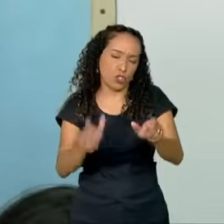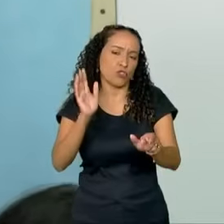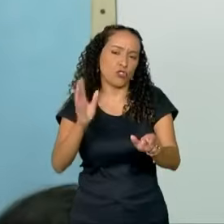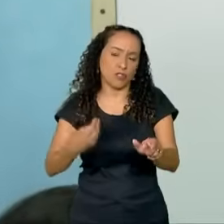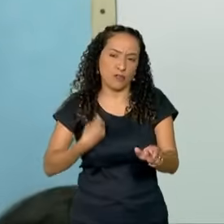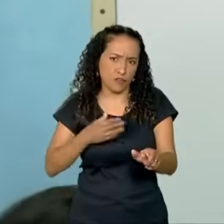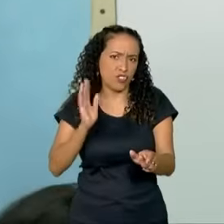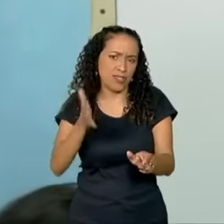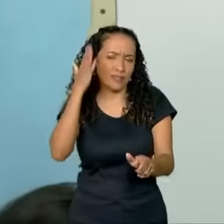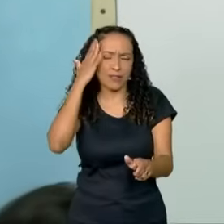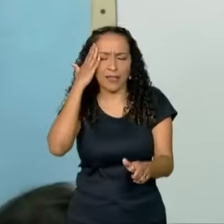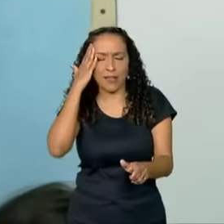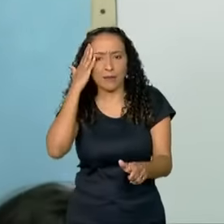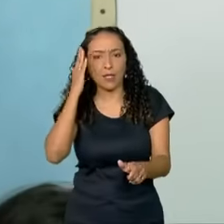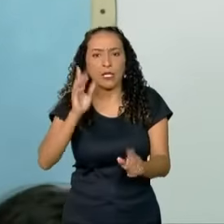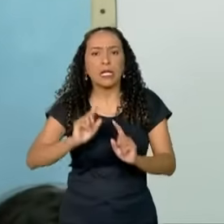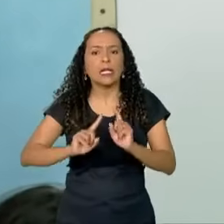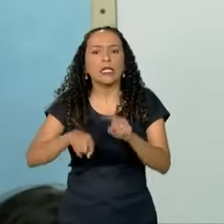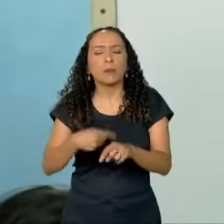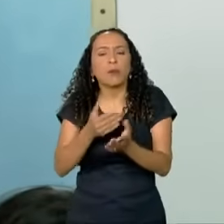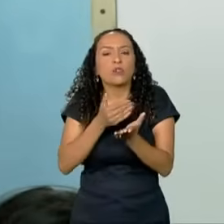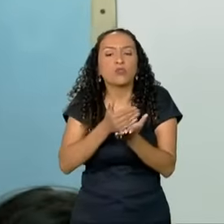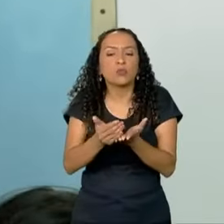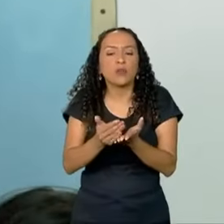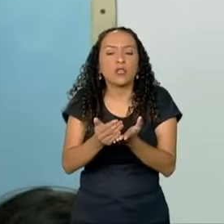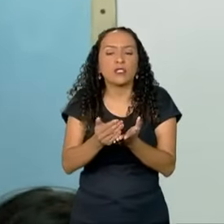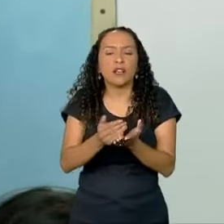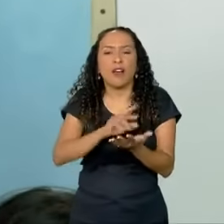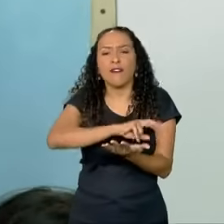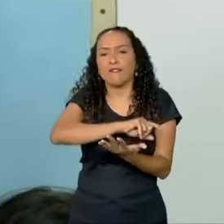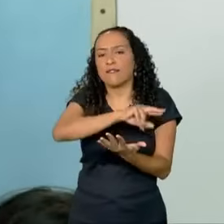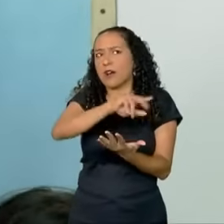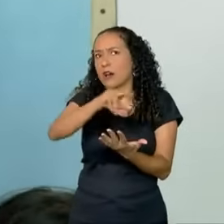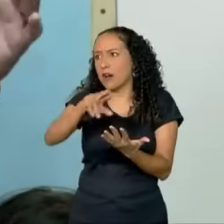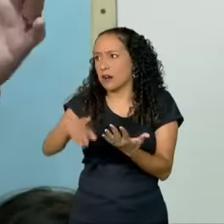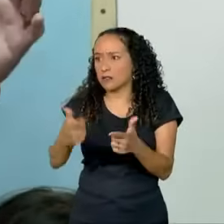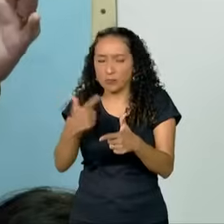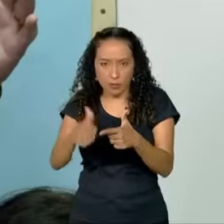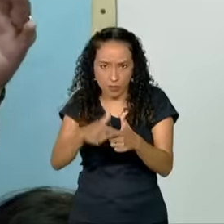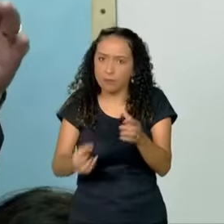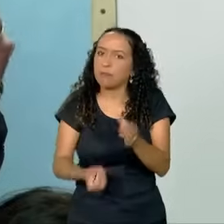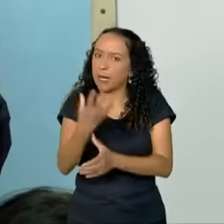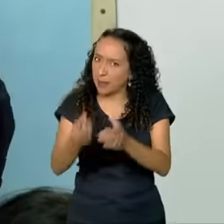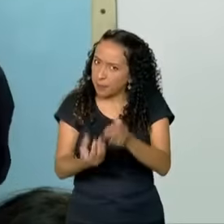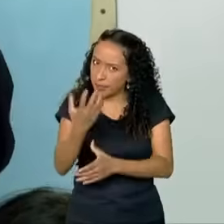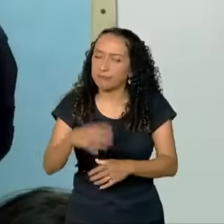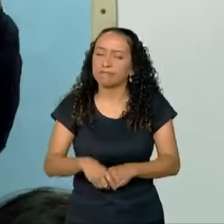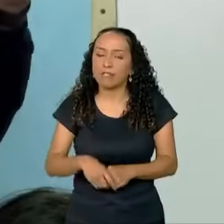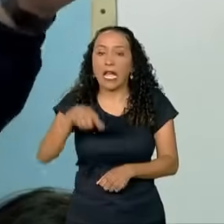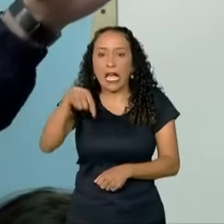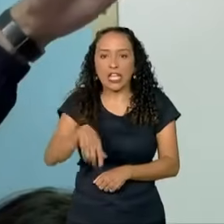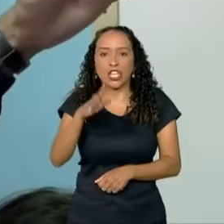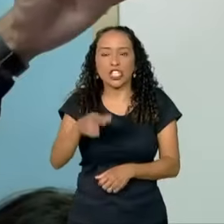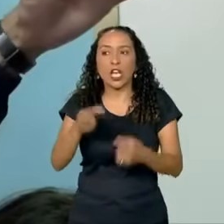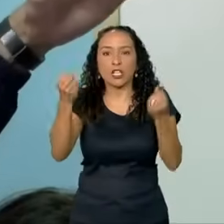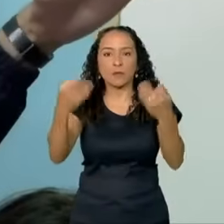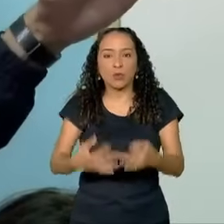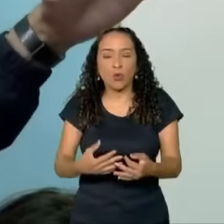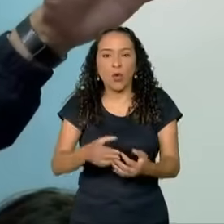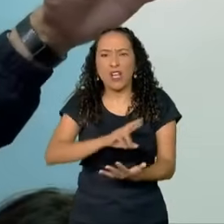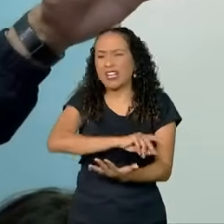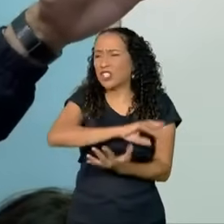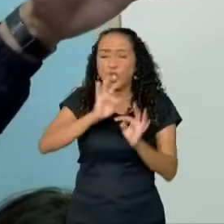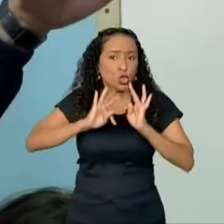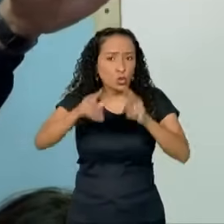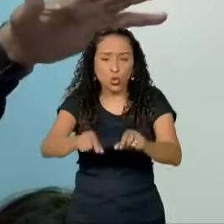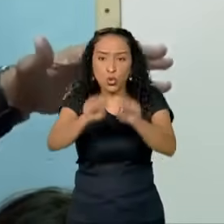terceiro, eles vão ali depois, começam a vir uma série de problemas. Aqui já foi dito que todo o sistema de água está